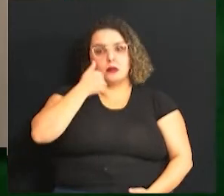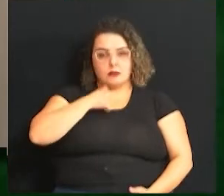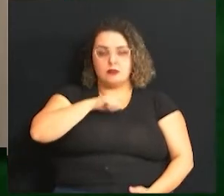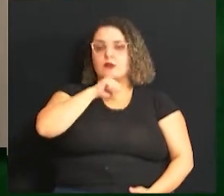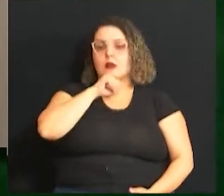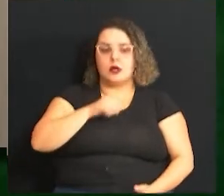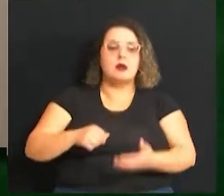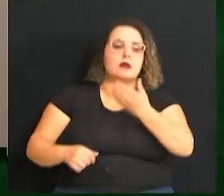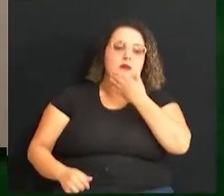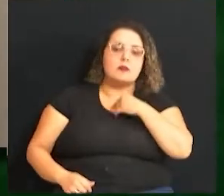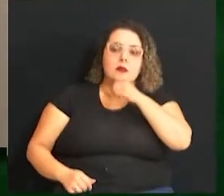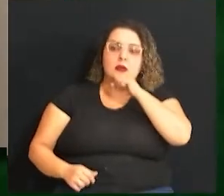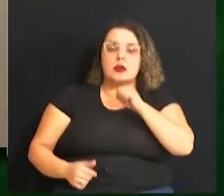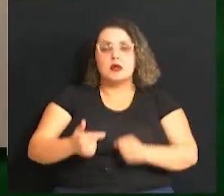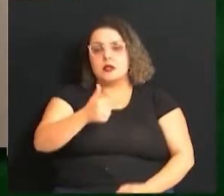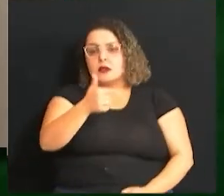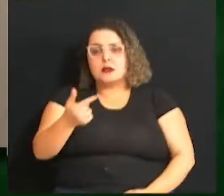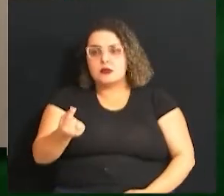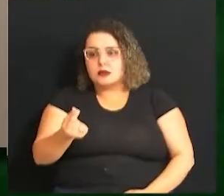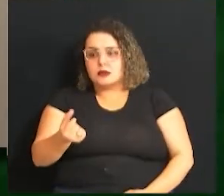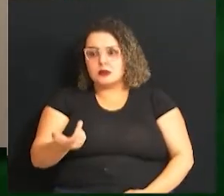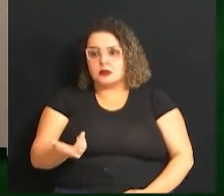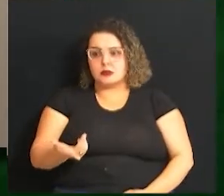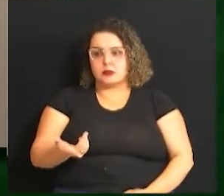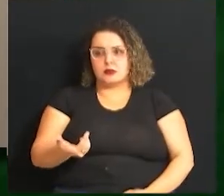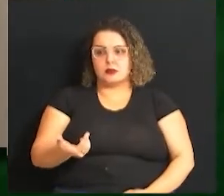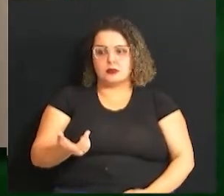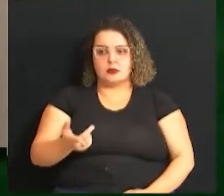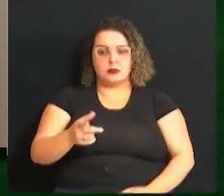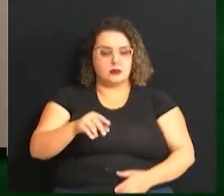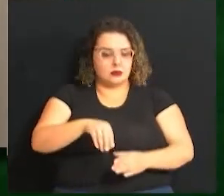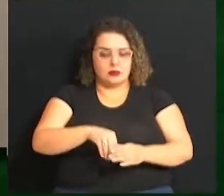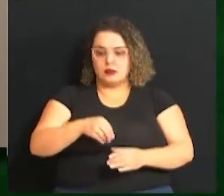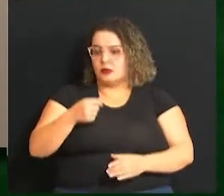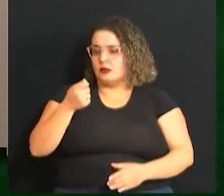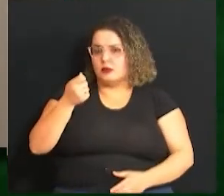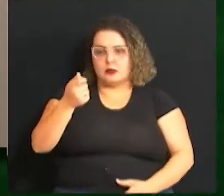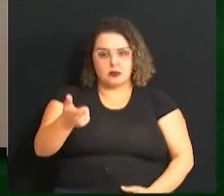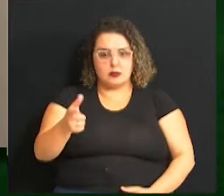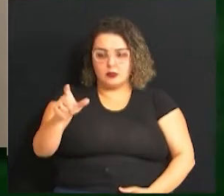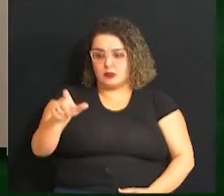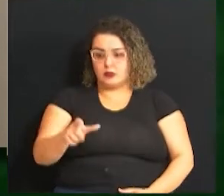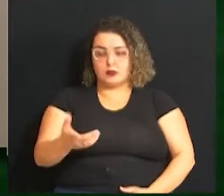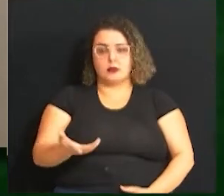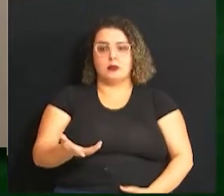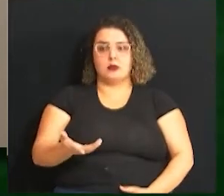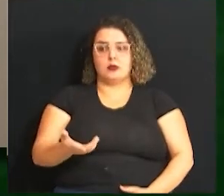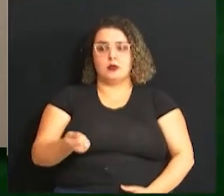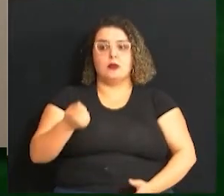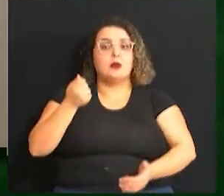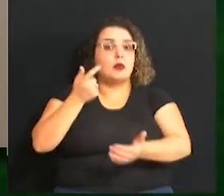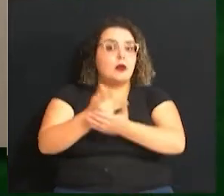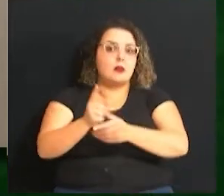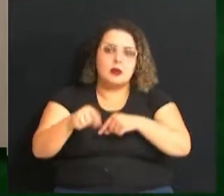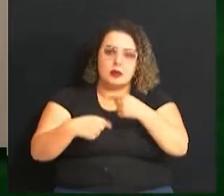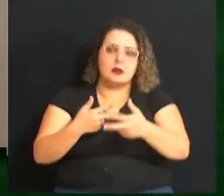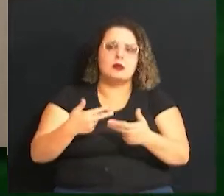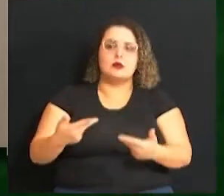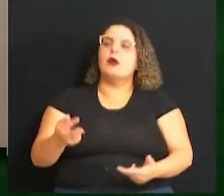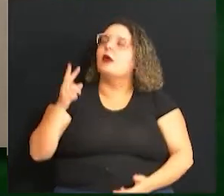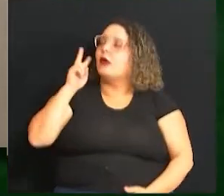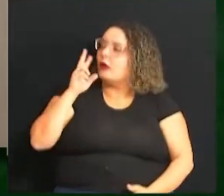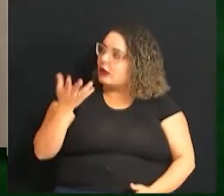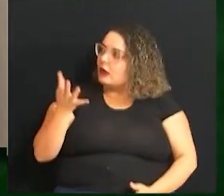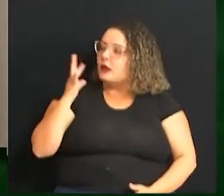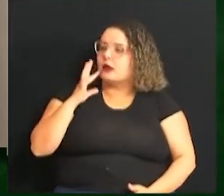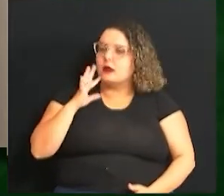essa mesma mãe e esse mesmo pai que disse que não tinha dinheiro, tirando o dinheiro da carteira ou cartão e comprando outras coisas.